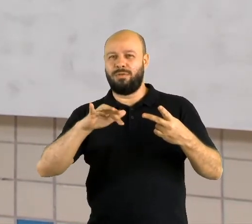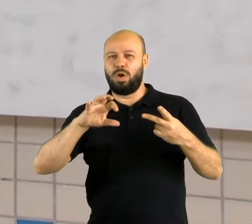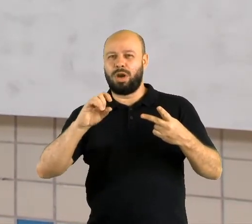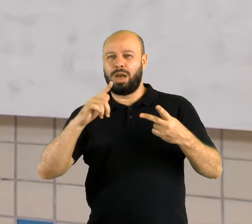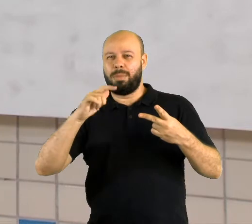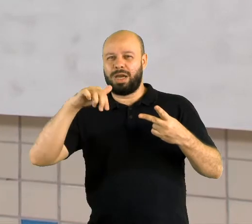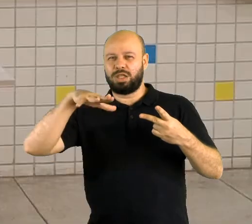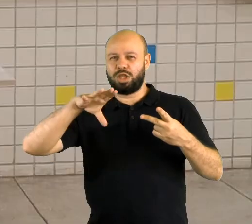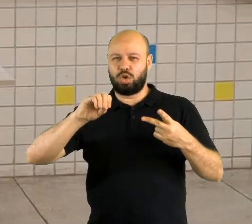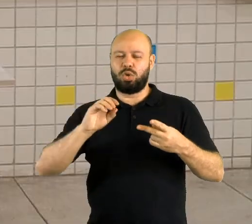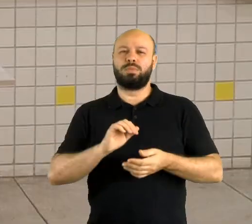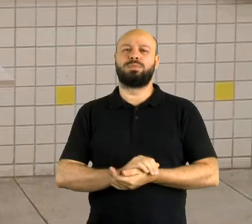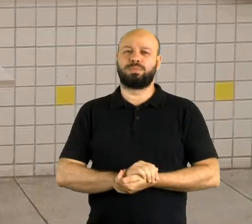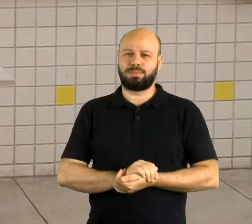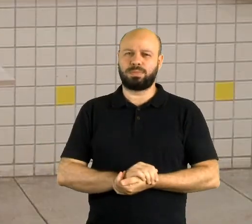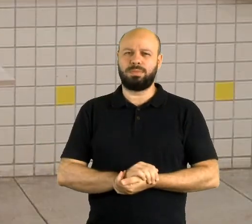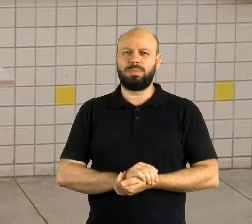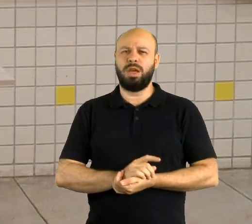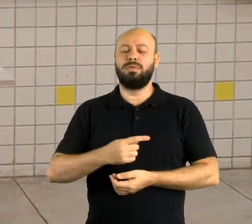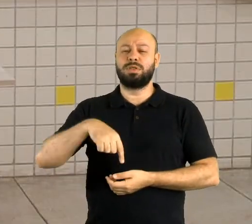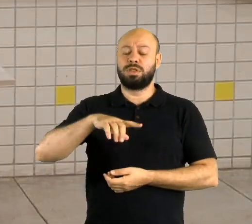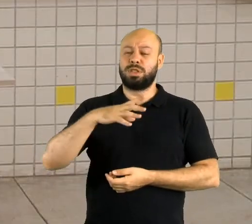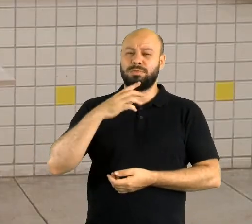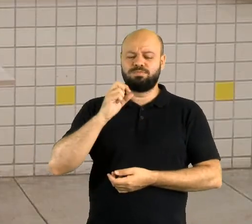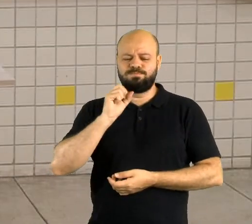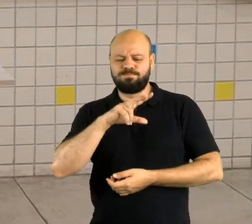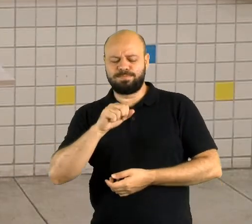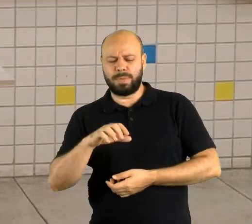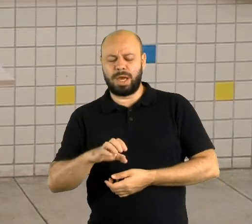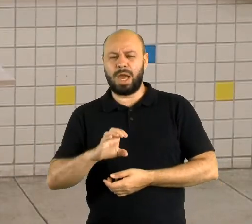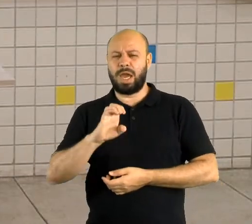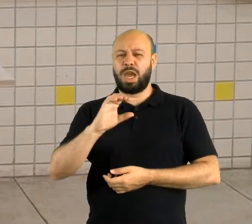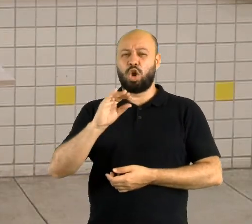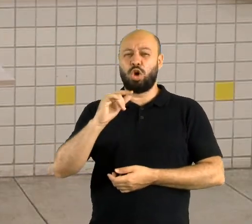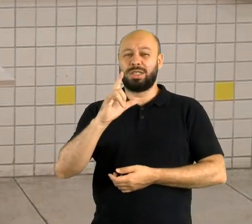semelhantes. Agora, em alguns momentos, vocês verem ecossistema.